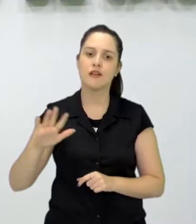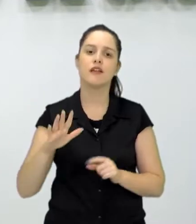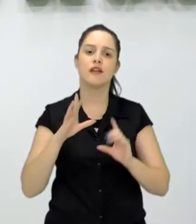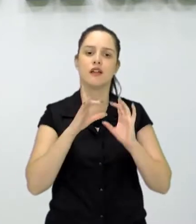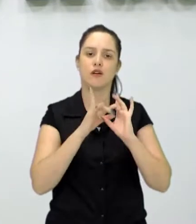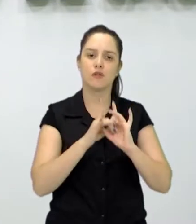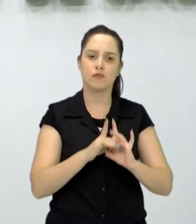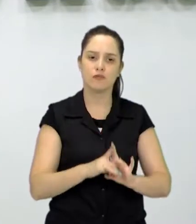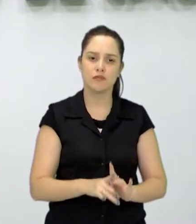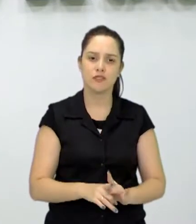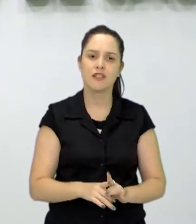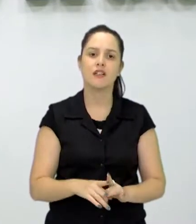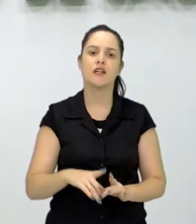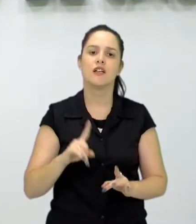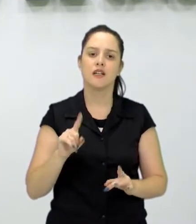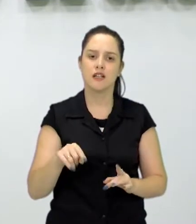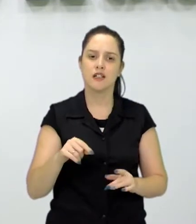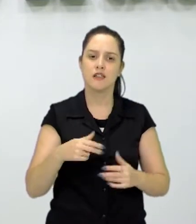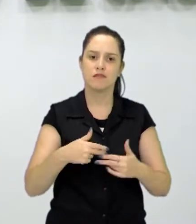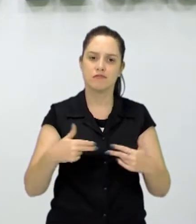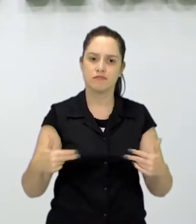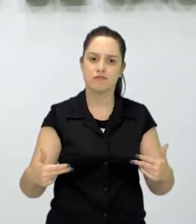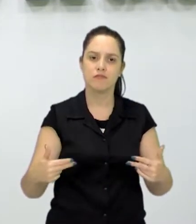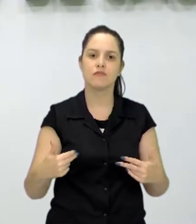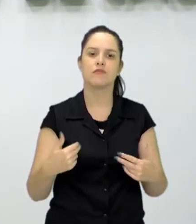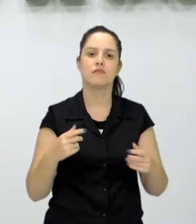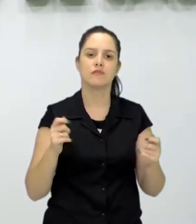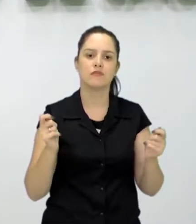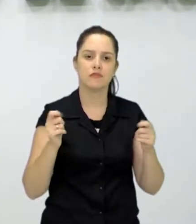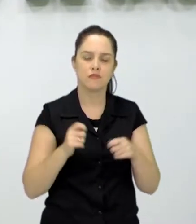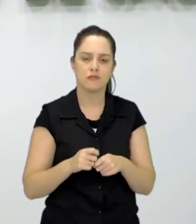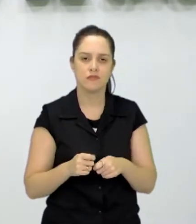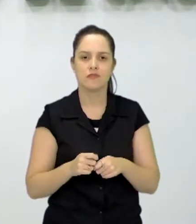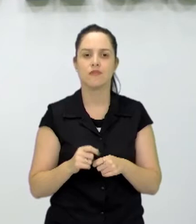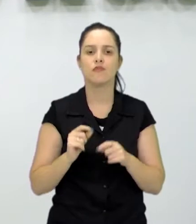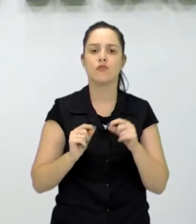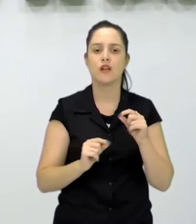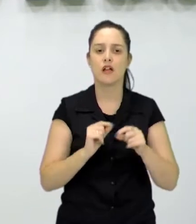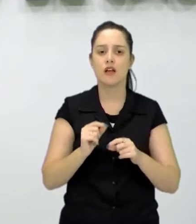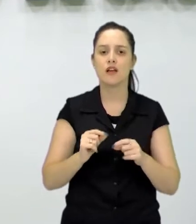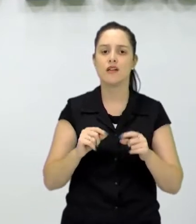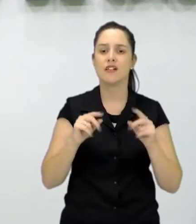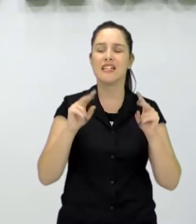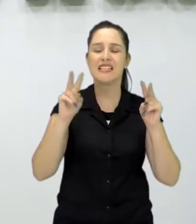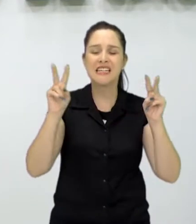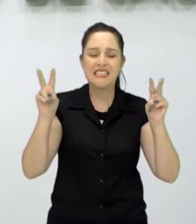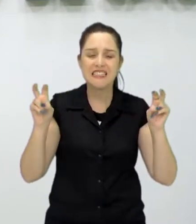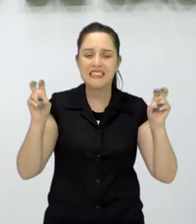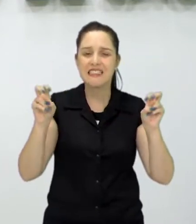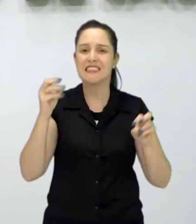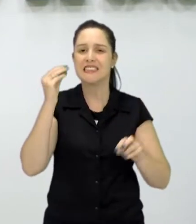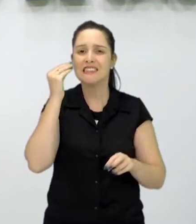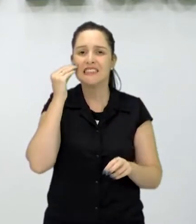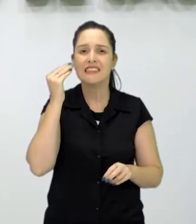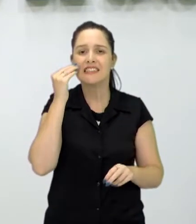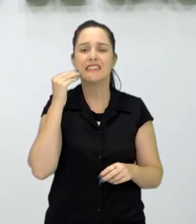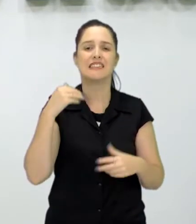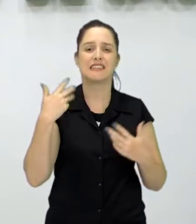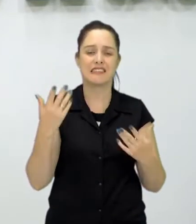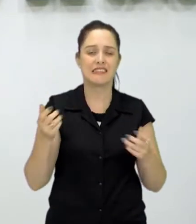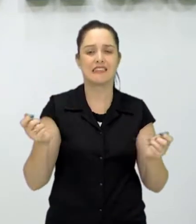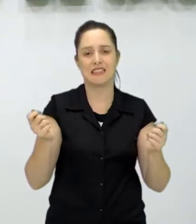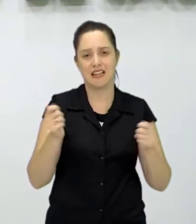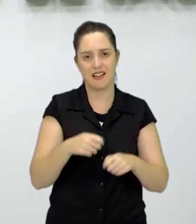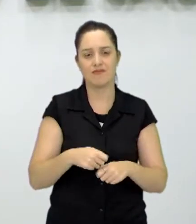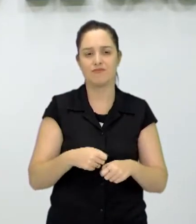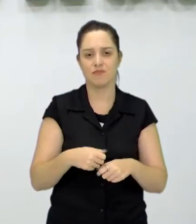que eles eram os mais evoluídos e o povo africano, que seria considerado inferior, deveria ser dominado.